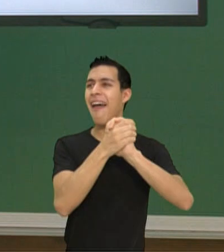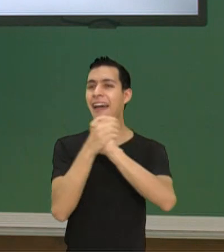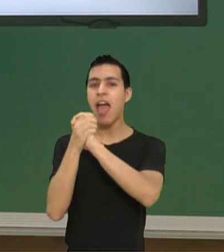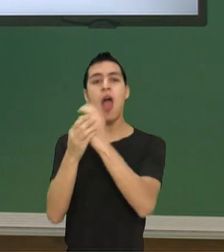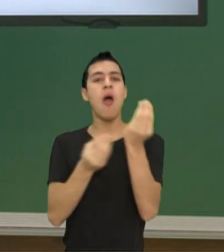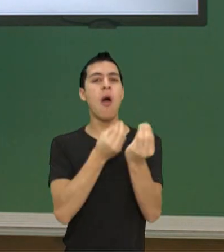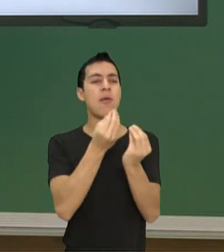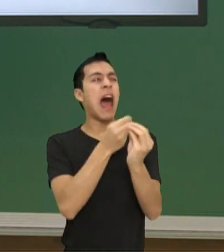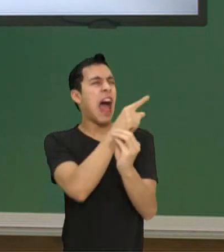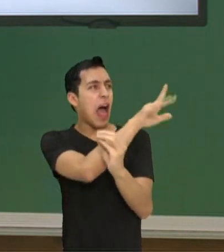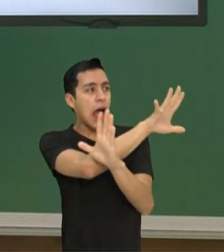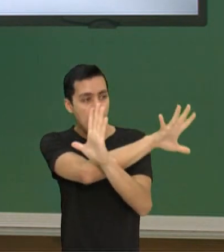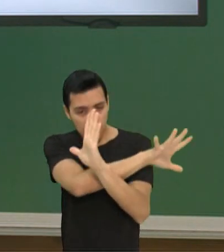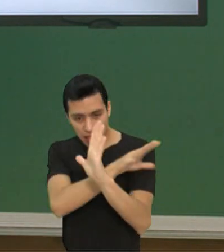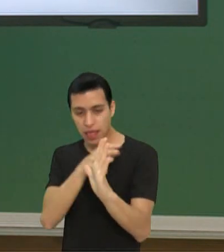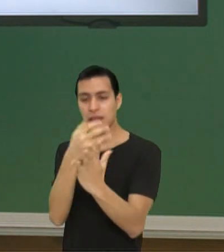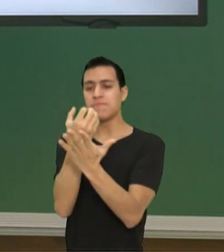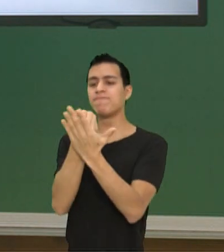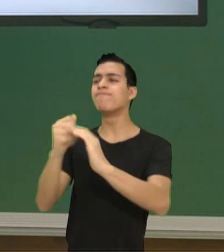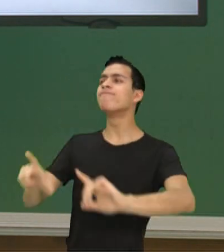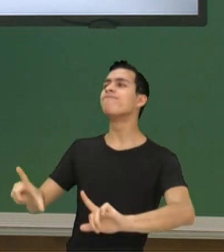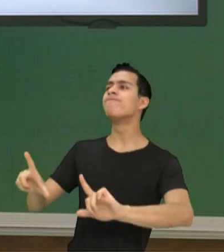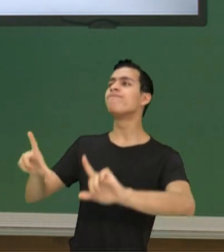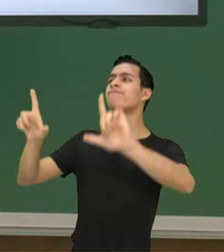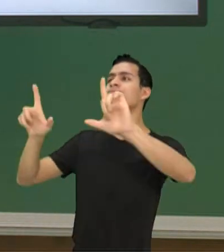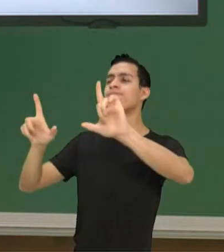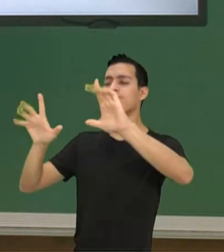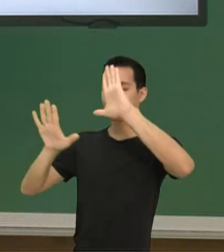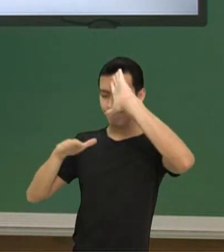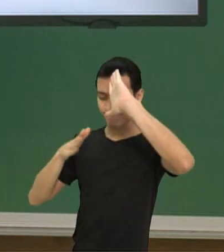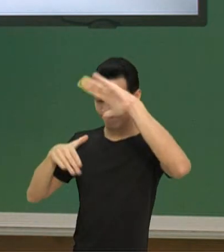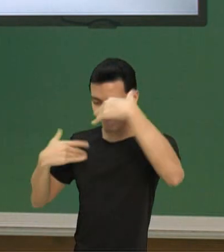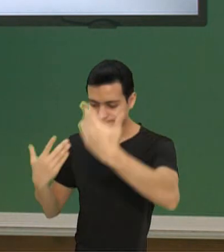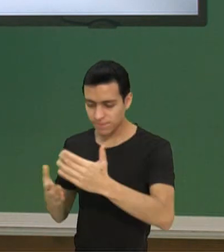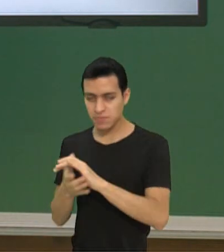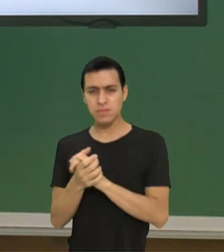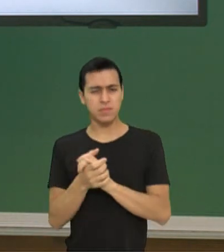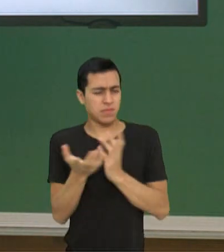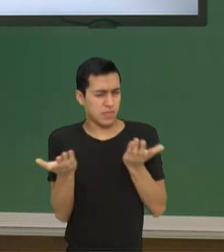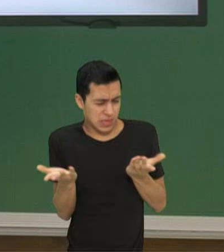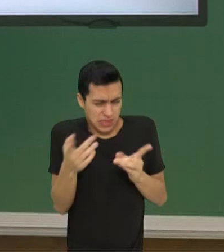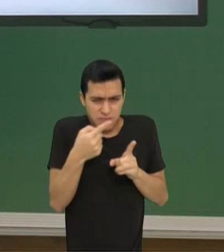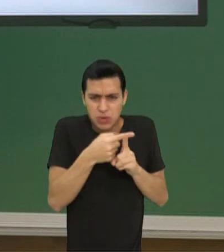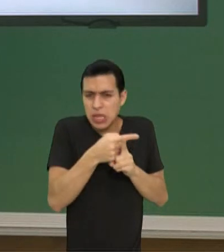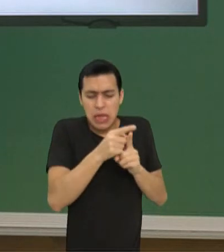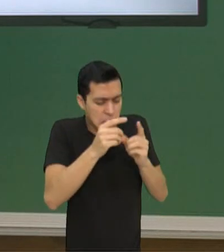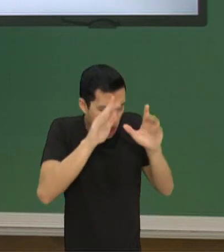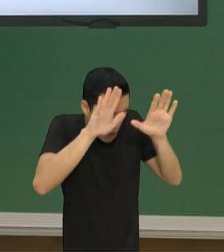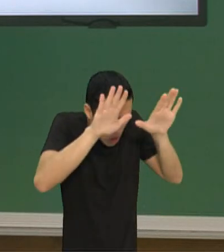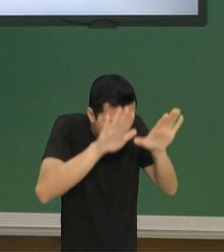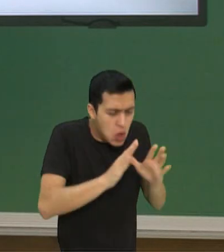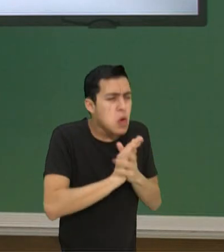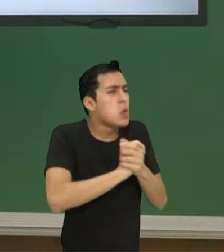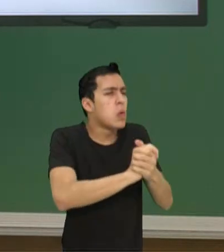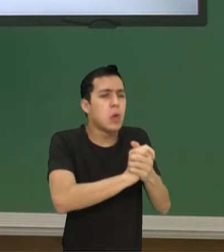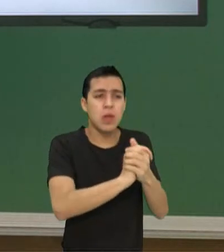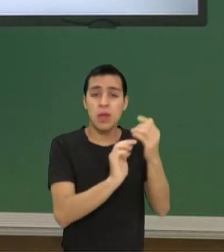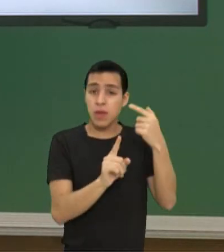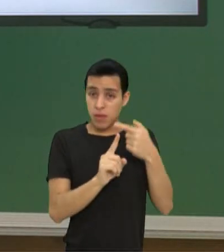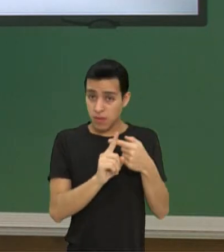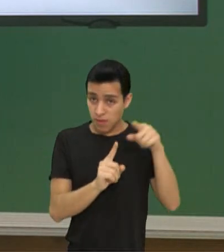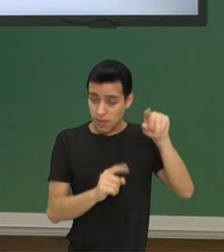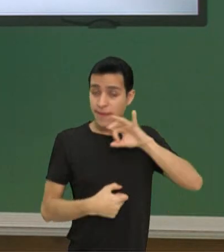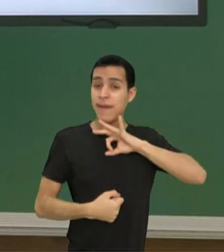sua história. Outra ideia também é por que eles vão vangloriar, é porque o Padre Miguel Hidalgo,